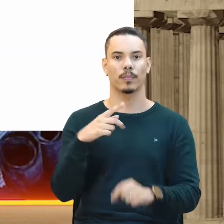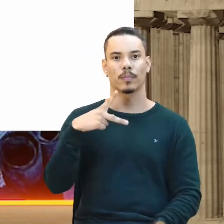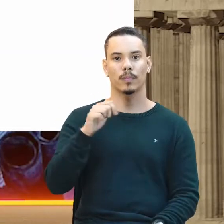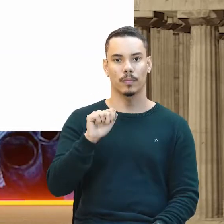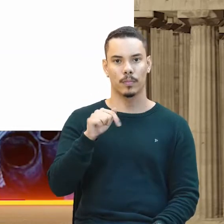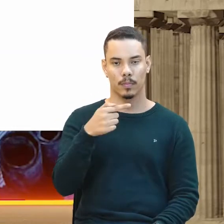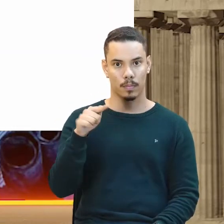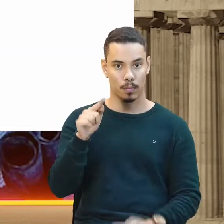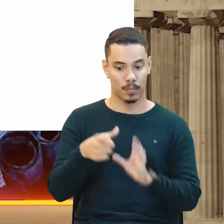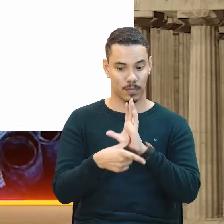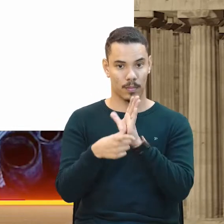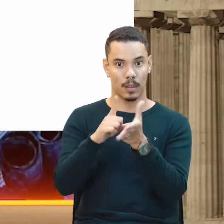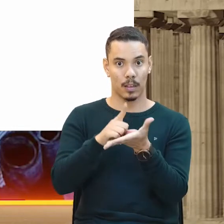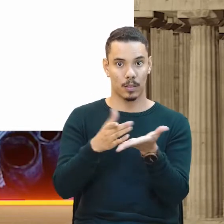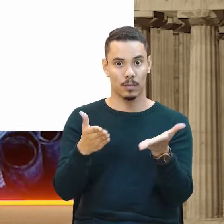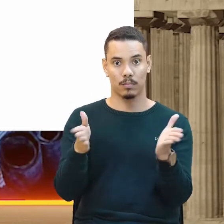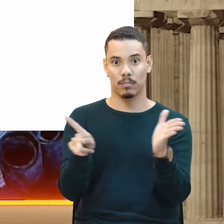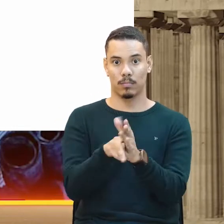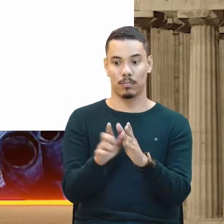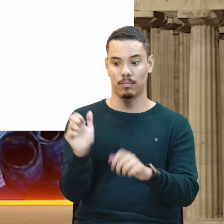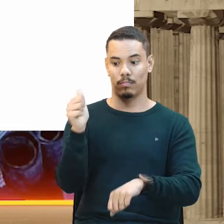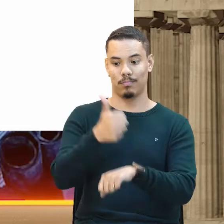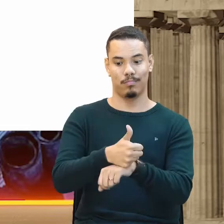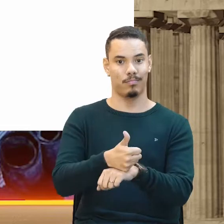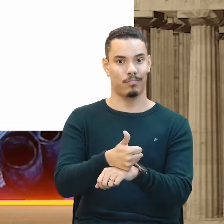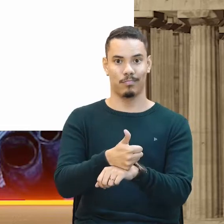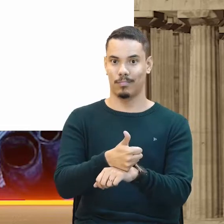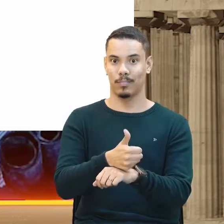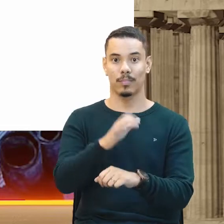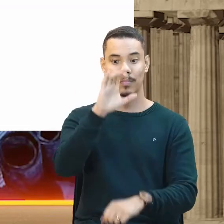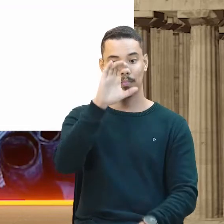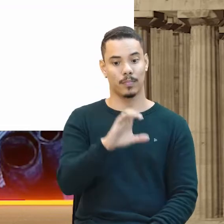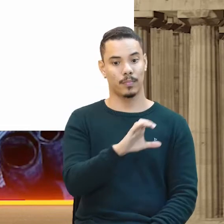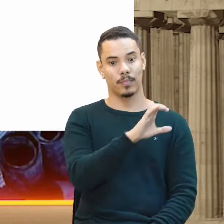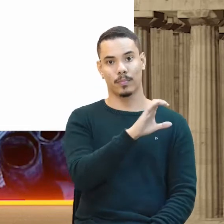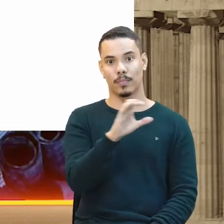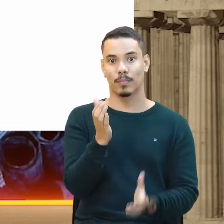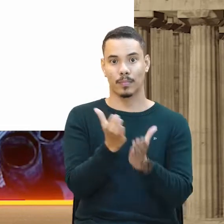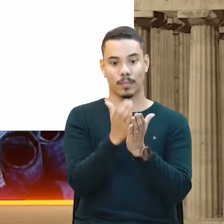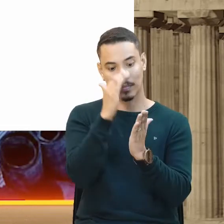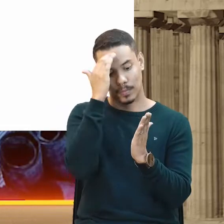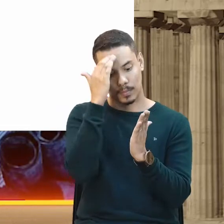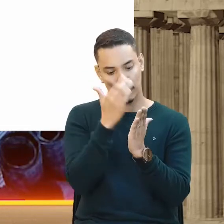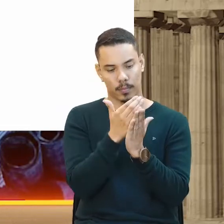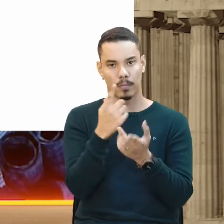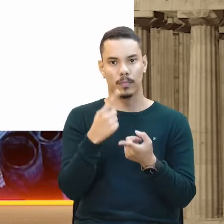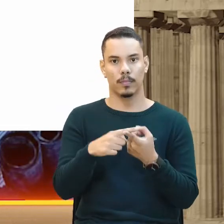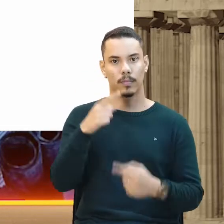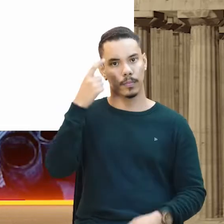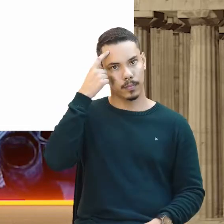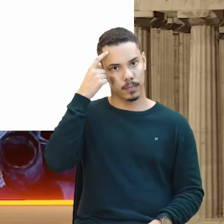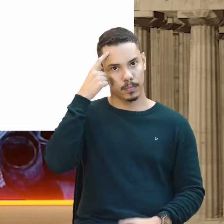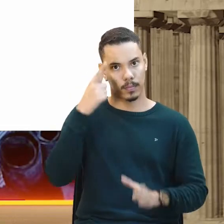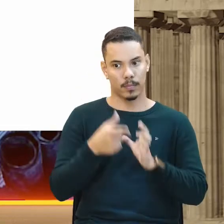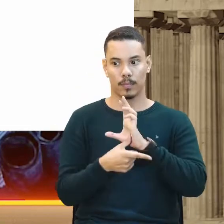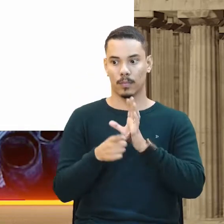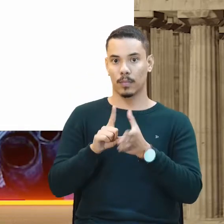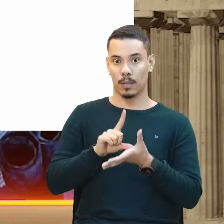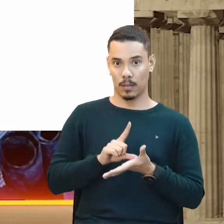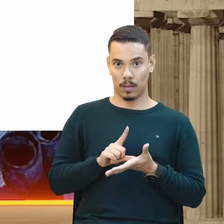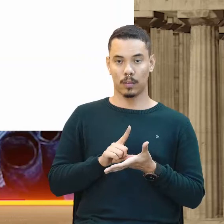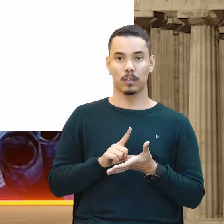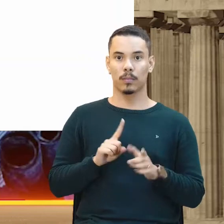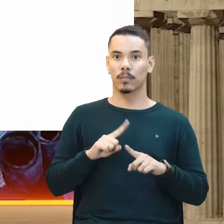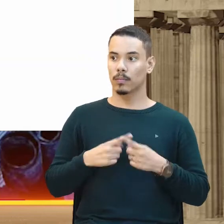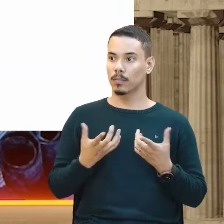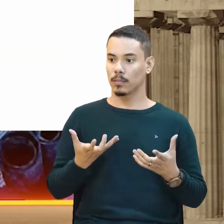agora elas são obras cristãs, porque o cristianismo vai dizer, a forma como eles pensavam lá atrás, querendo ou não, eles estavam